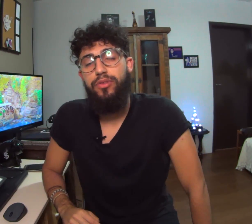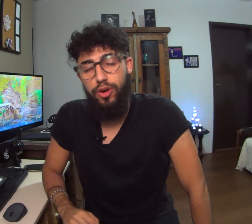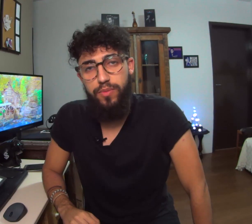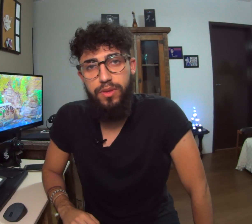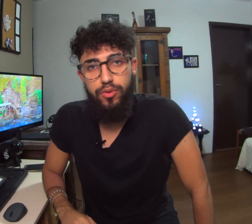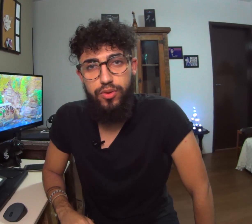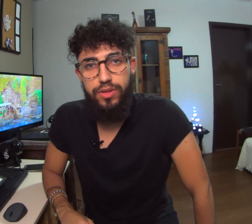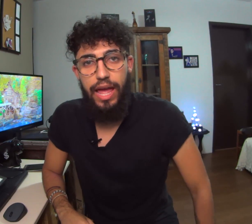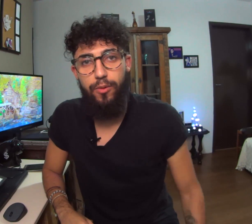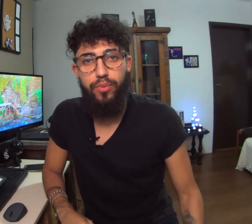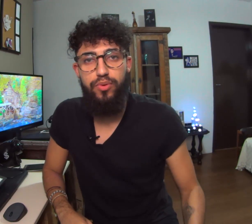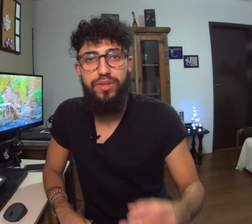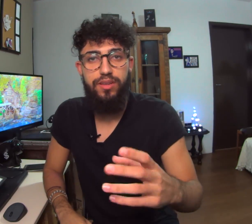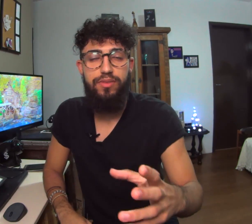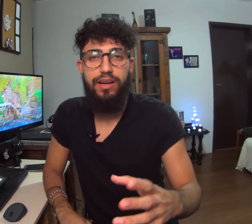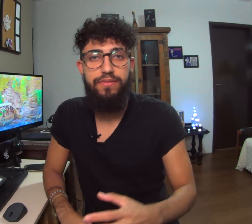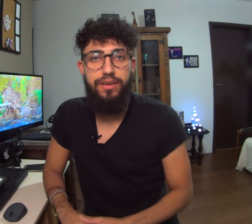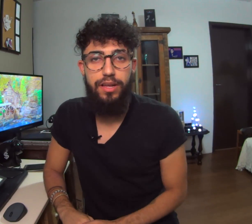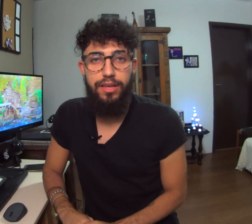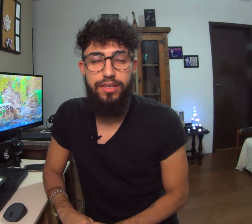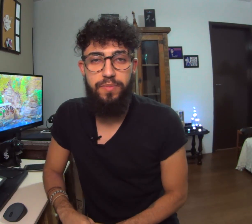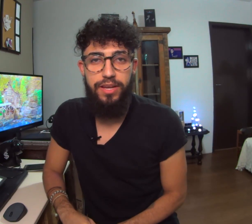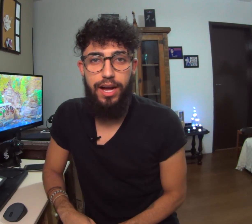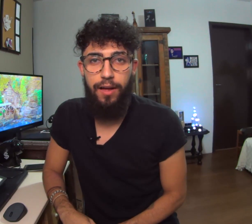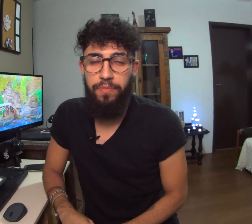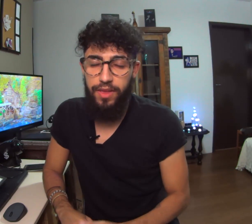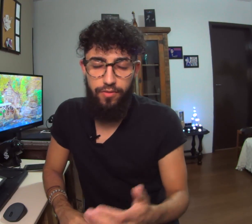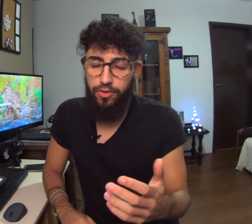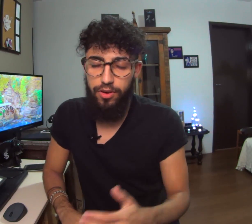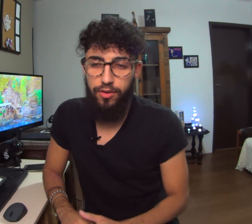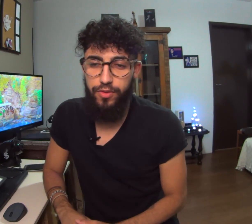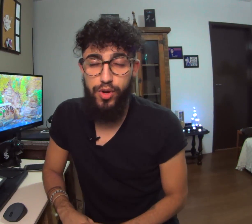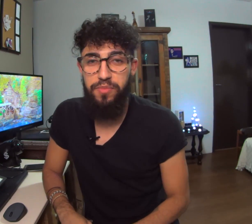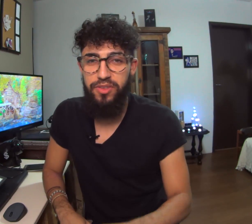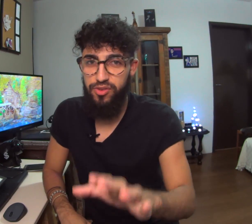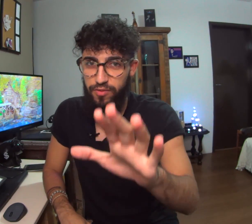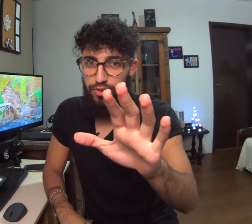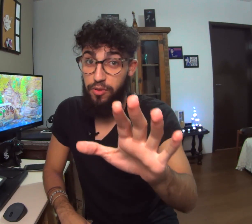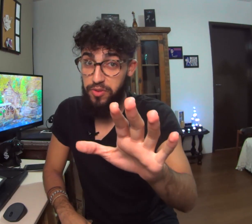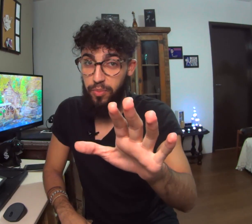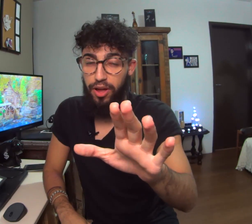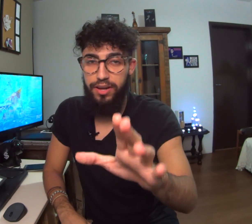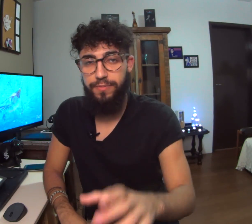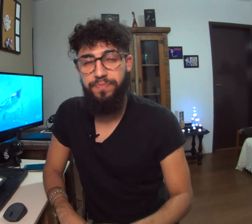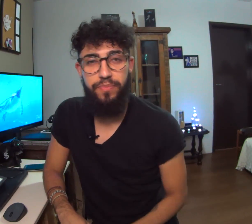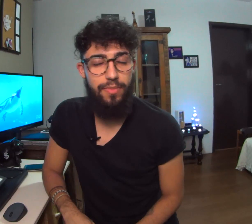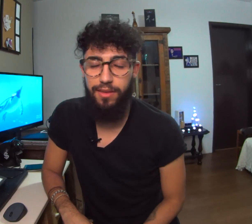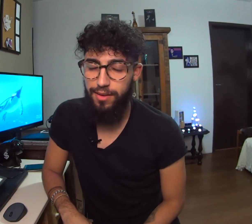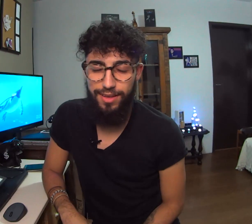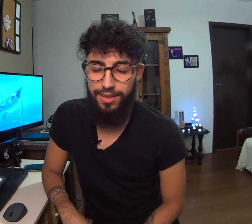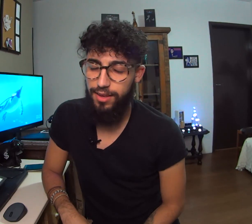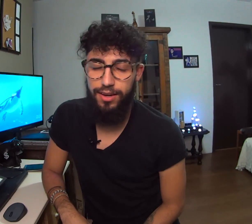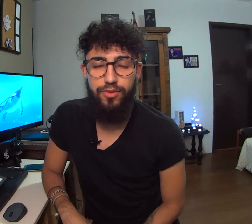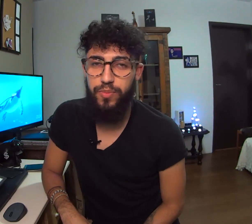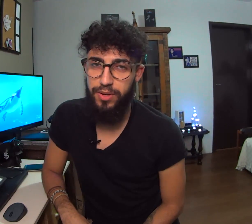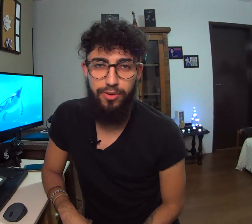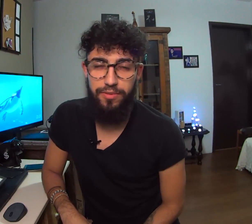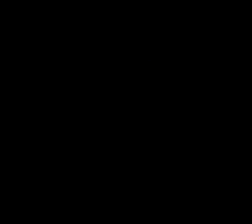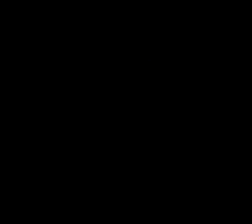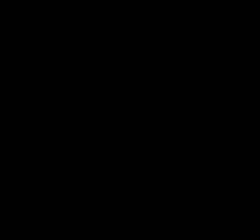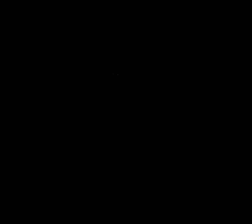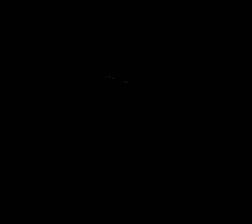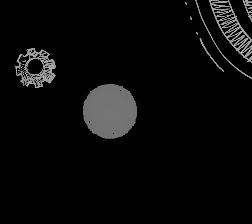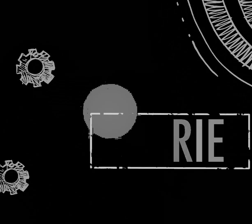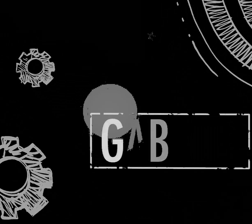econômica. 2 minutos deram para o Luciano Davan explicar. Eu vou colocar o vídeo aqui, mas eu já vou dar um spoiler. Ele não